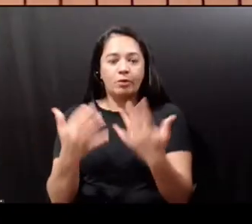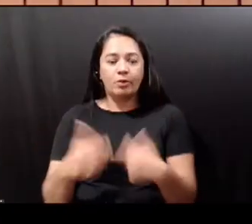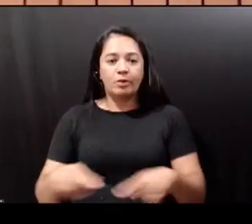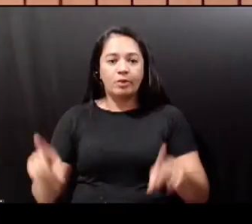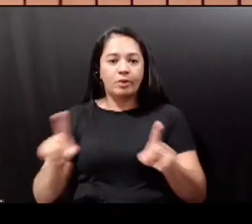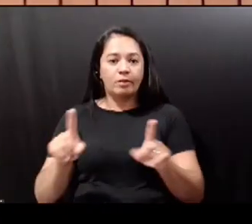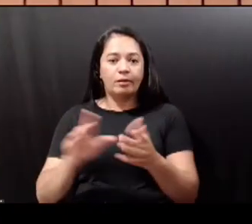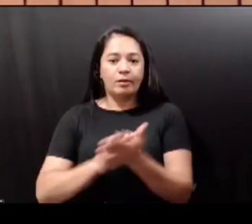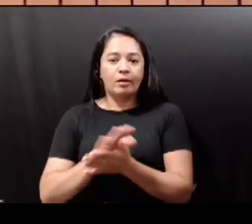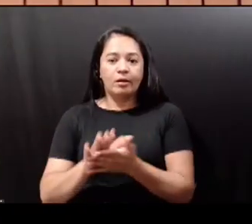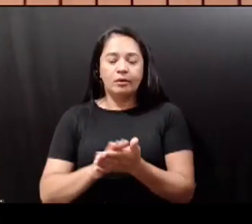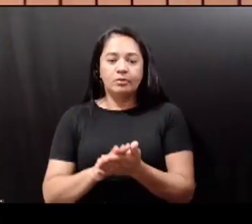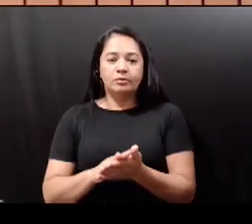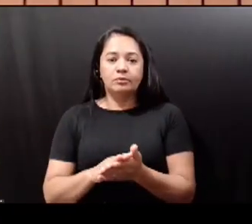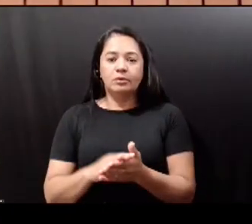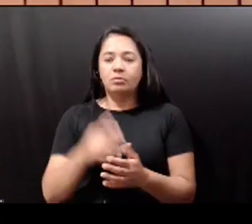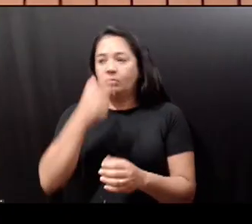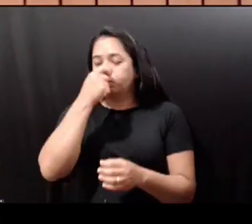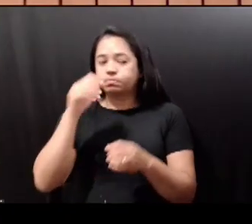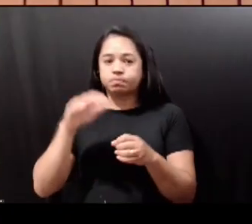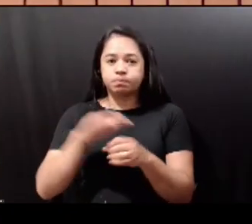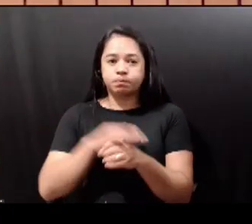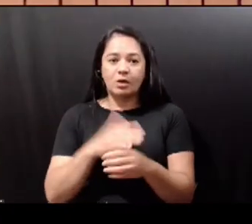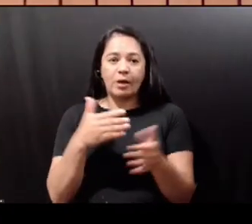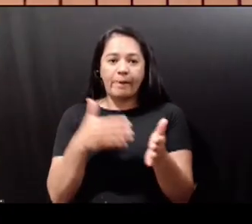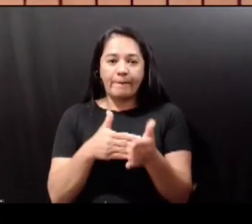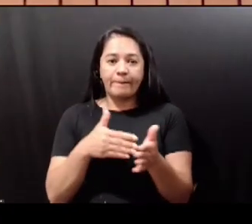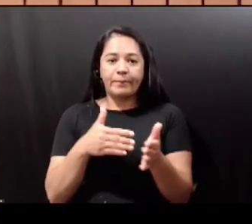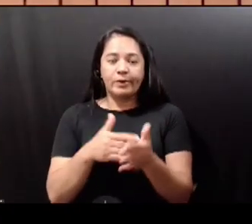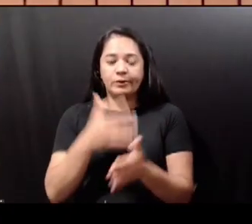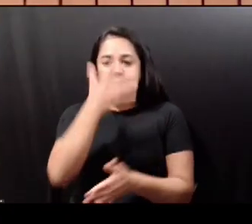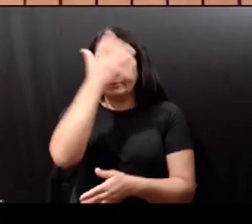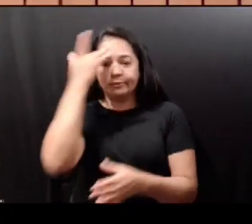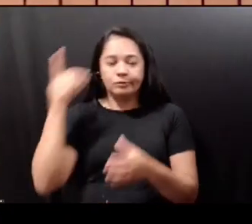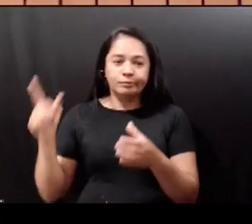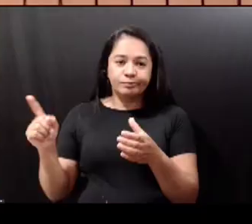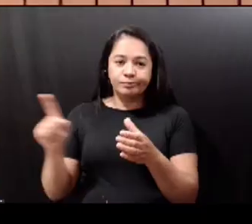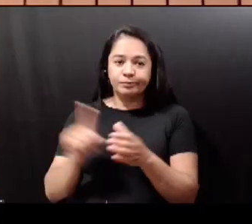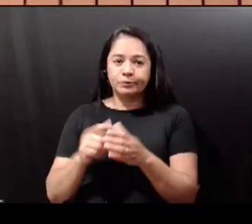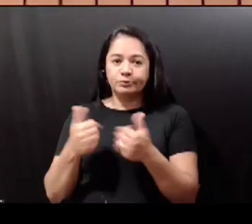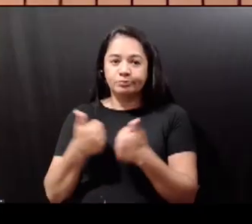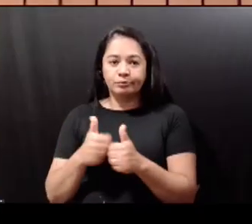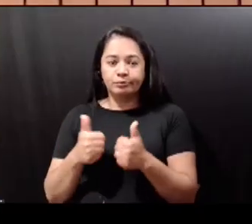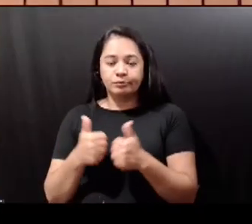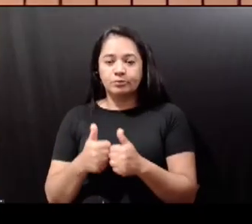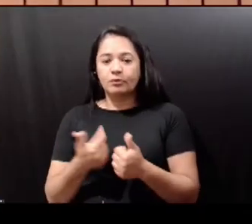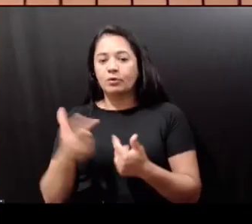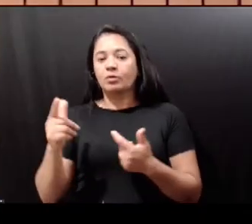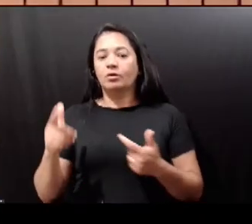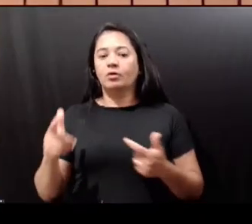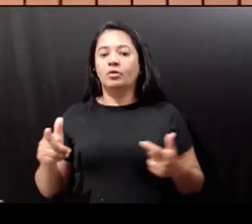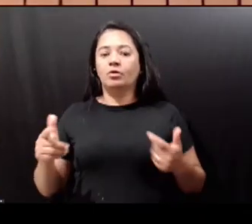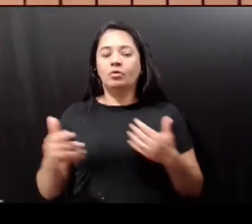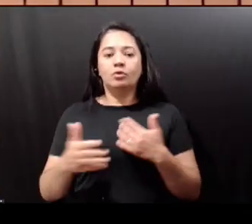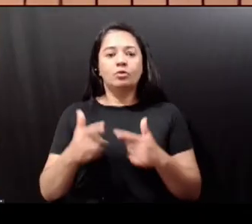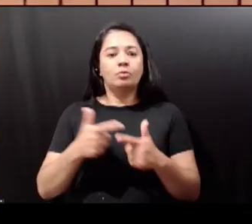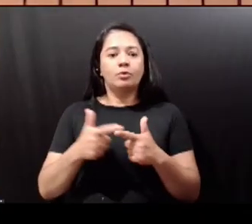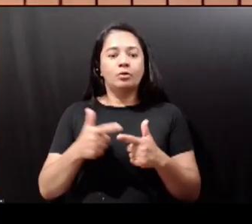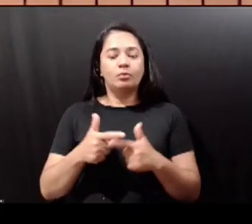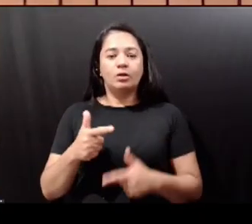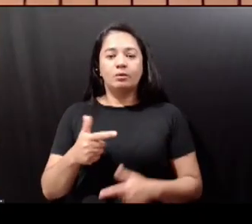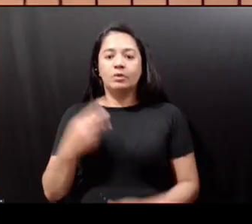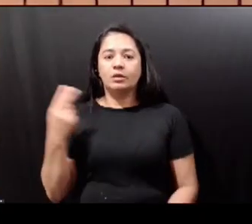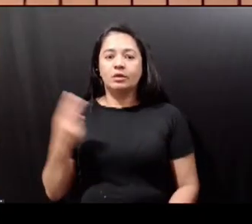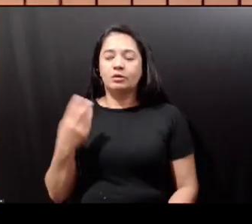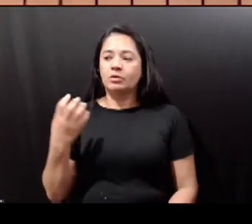impeça o embarque ou acomodação adequada do veículo. 5. Qualquer outra situação que inviabilize a conclusão da viagem ou comprometa a